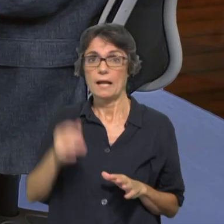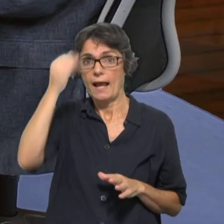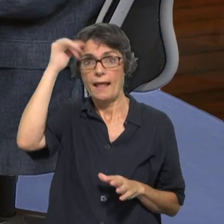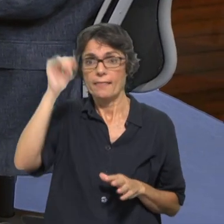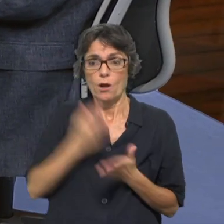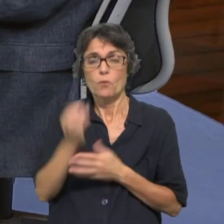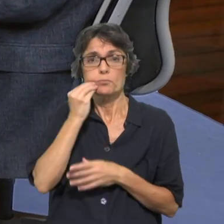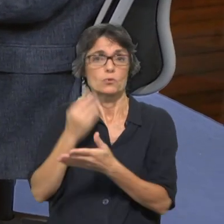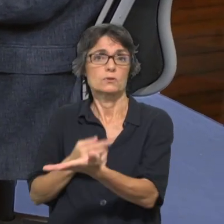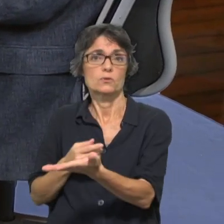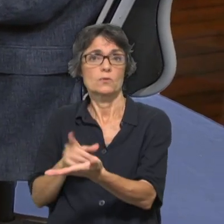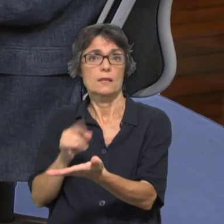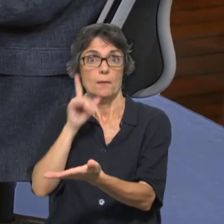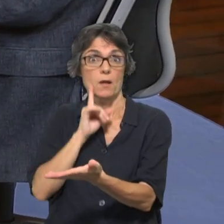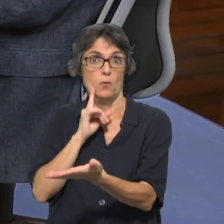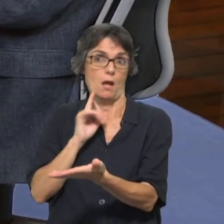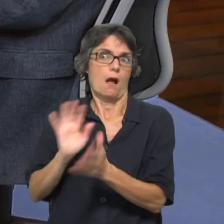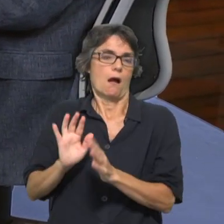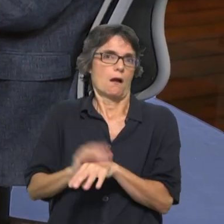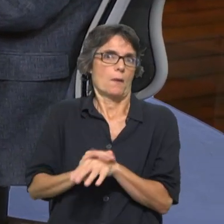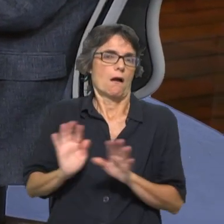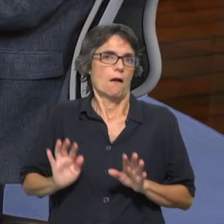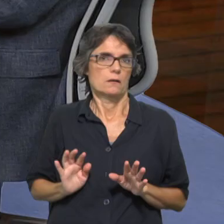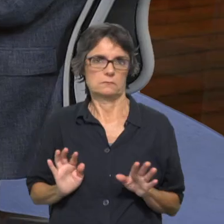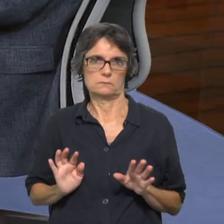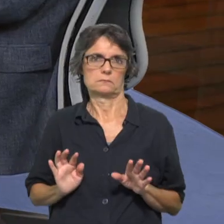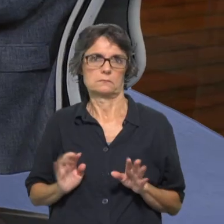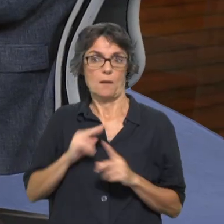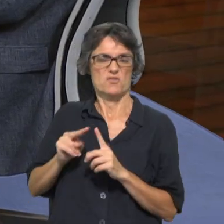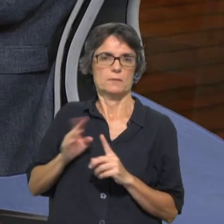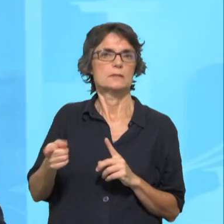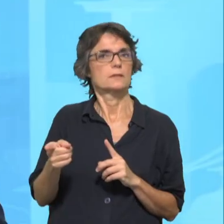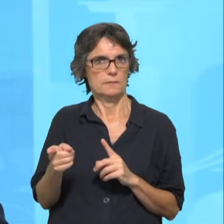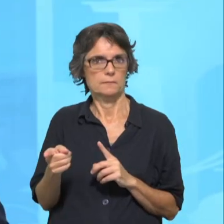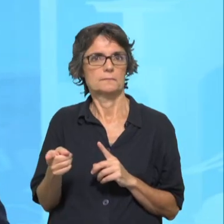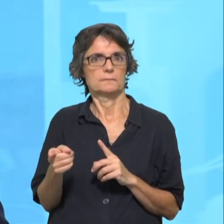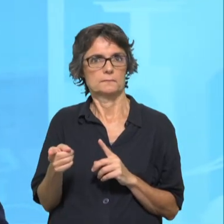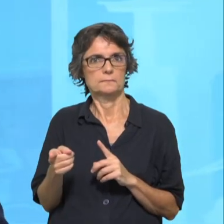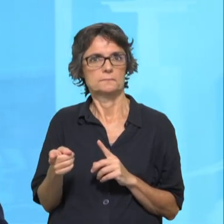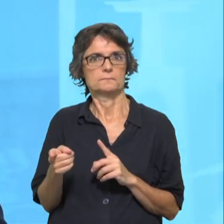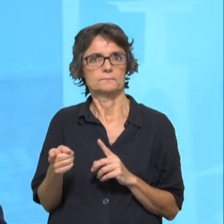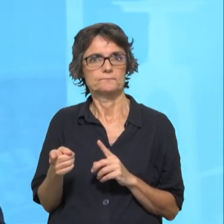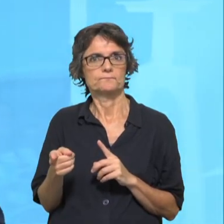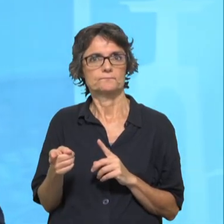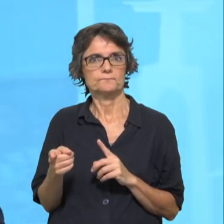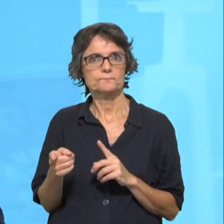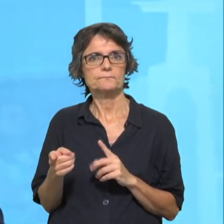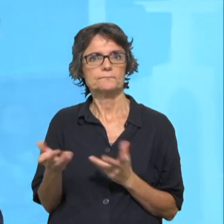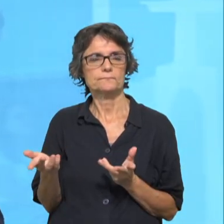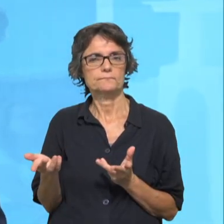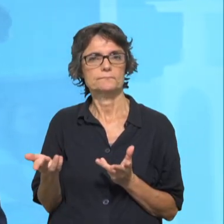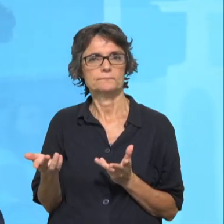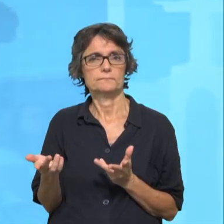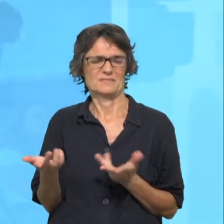fonte de pecado para alguns, em algumas mentes, e depois há